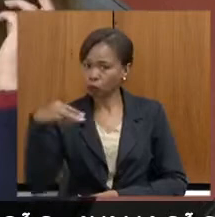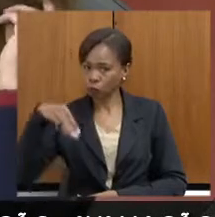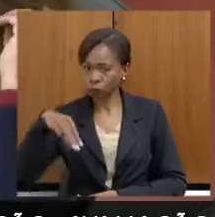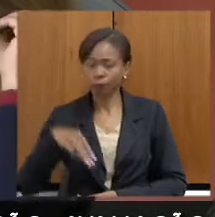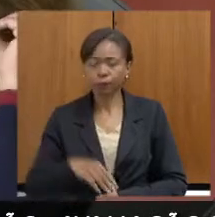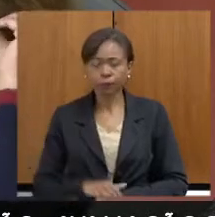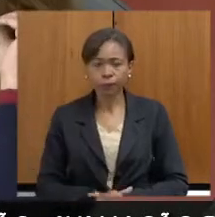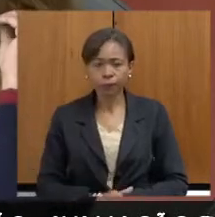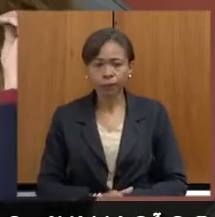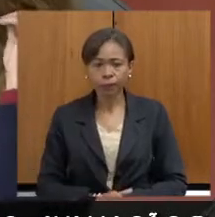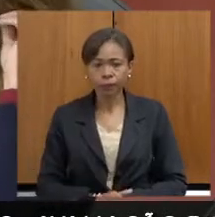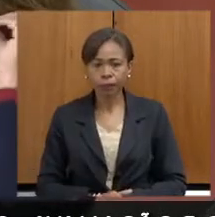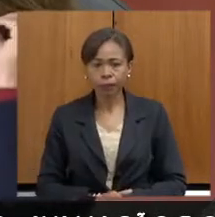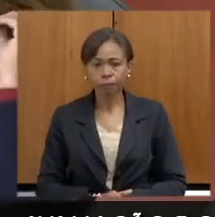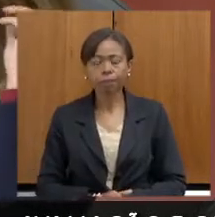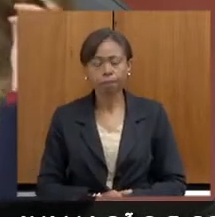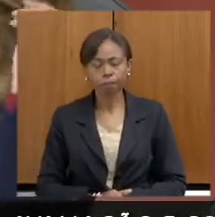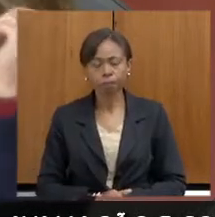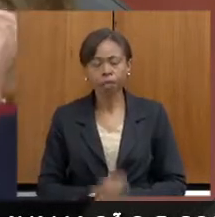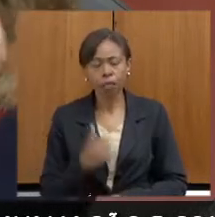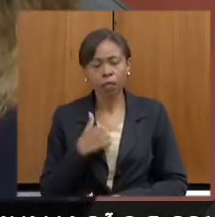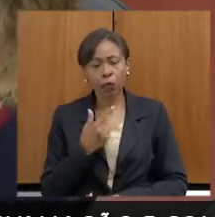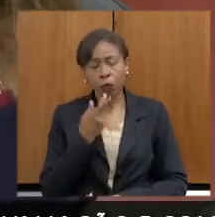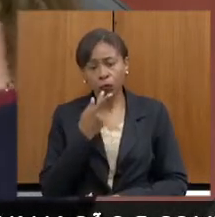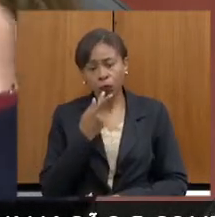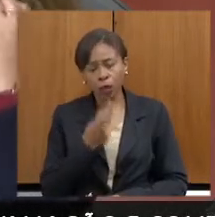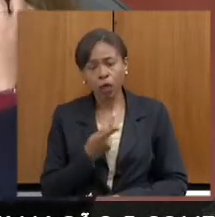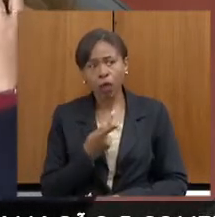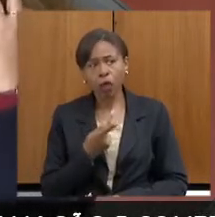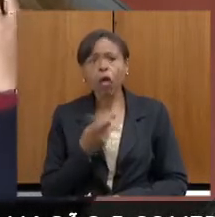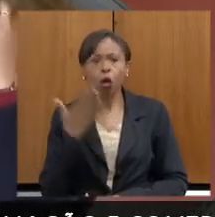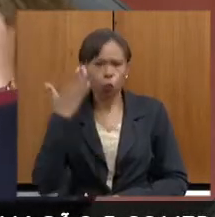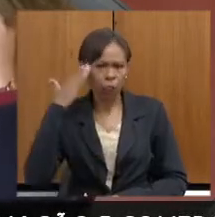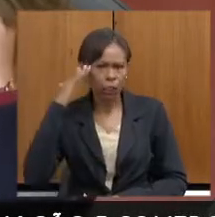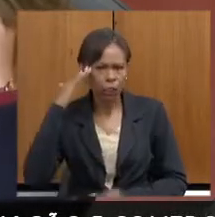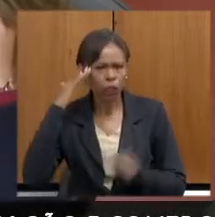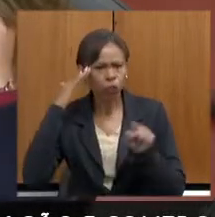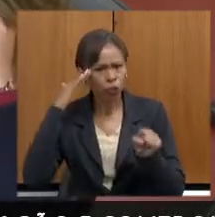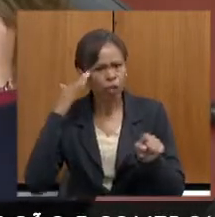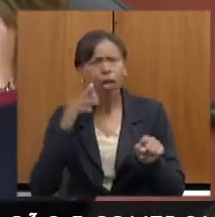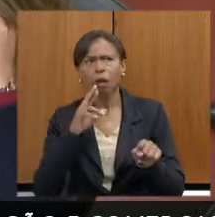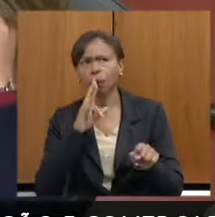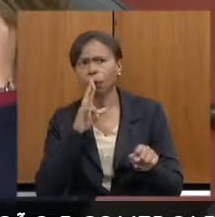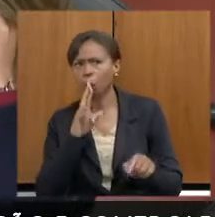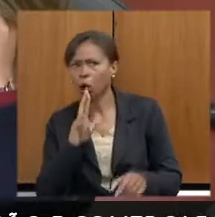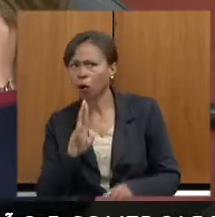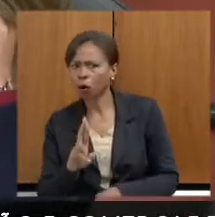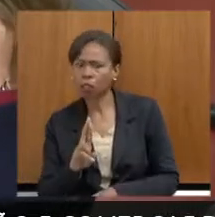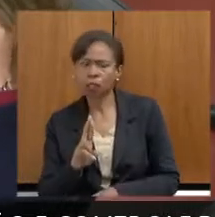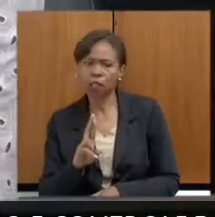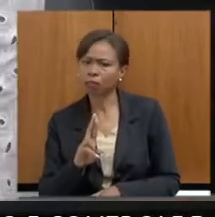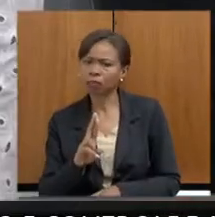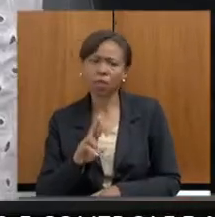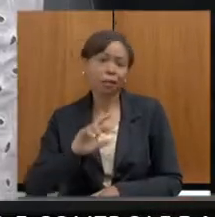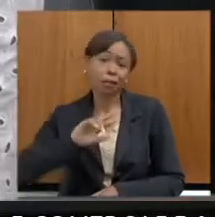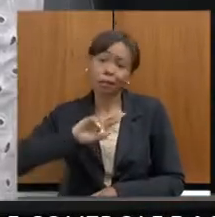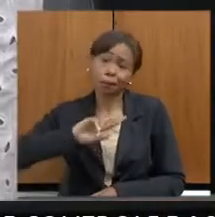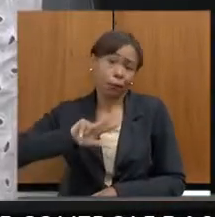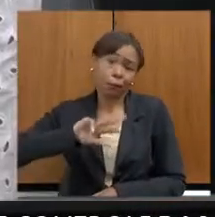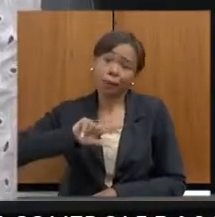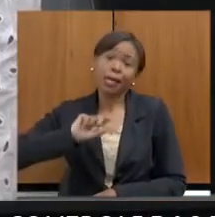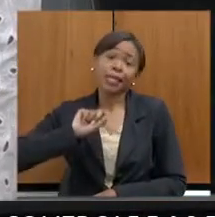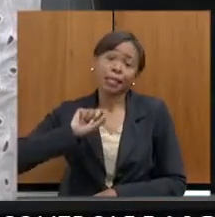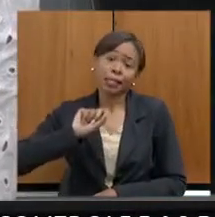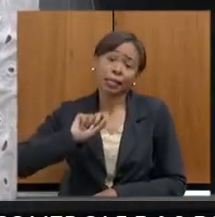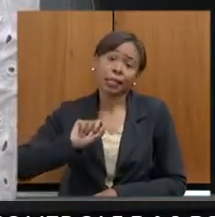quero dizer aqui secretário que eu entendo que a sua resposta ela não é de restabelecimento do